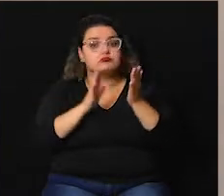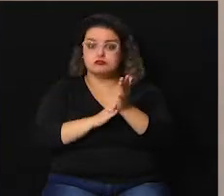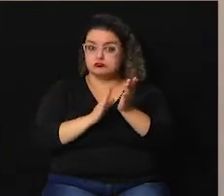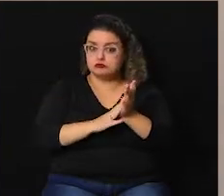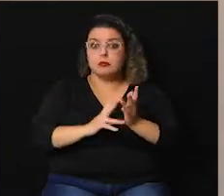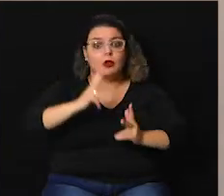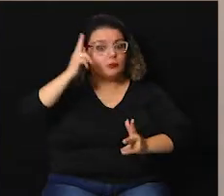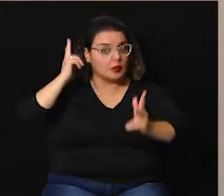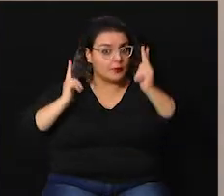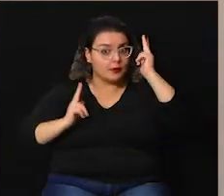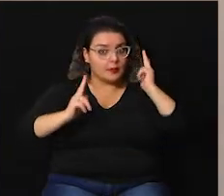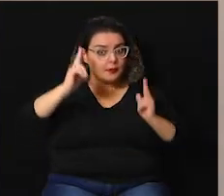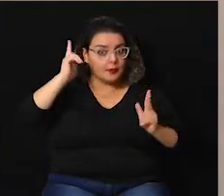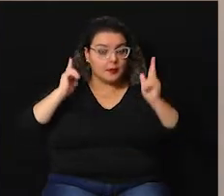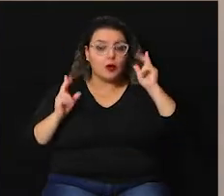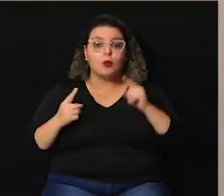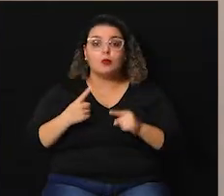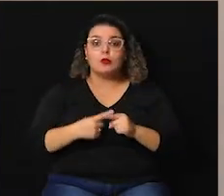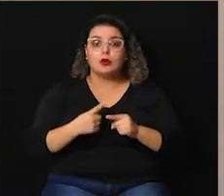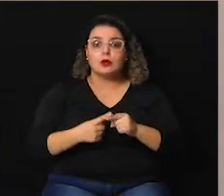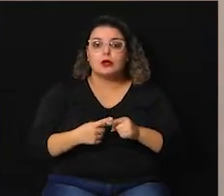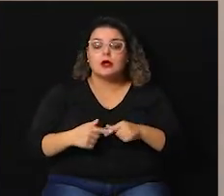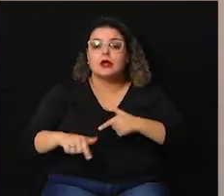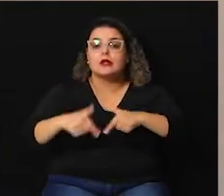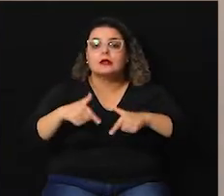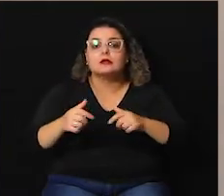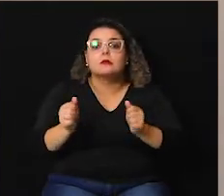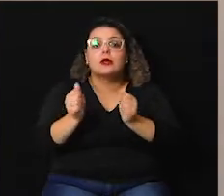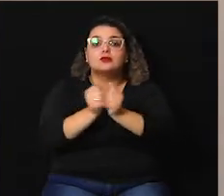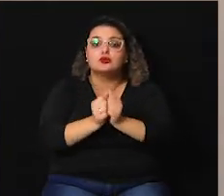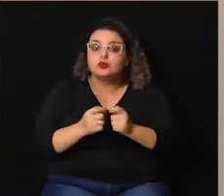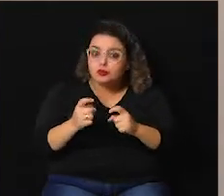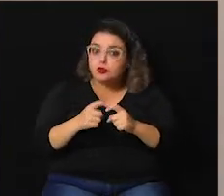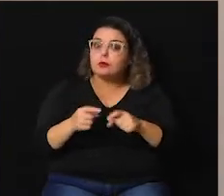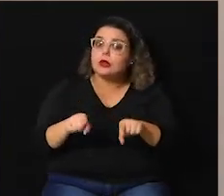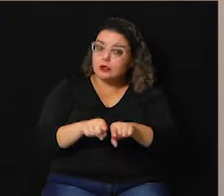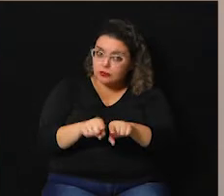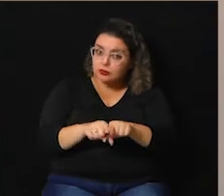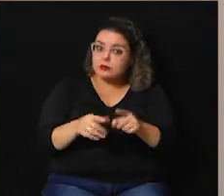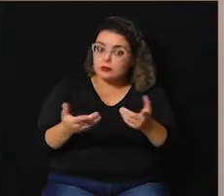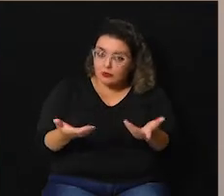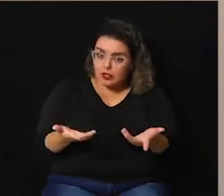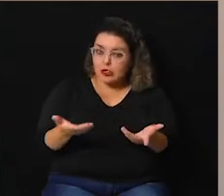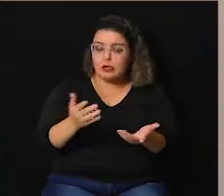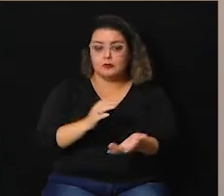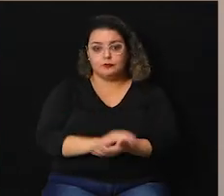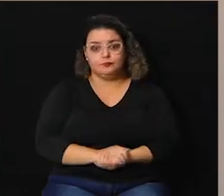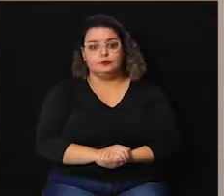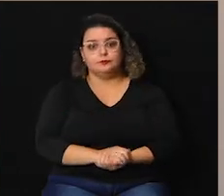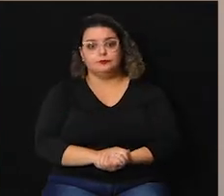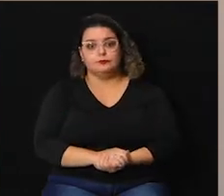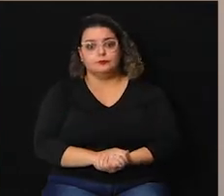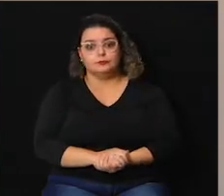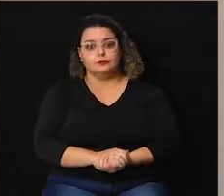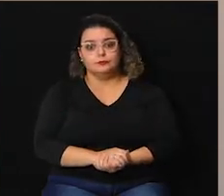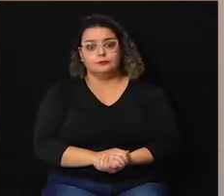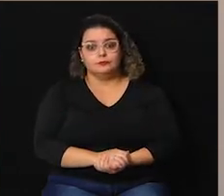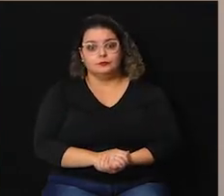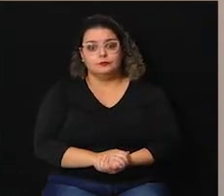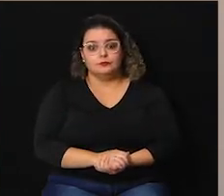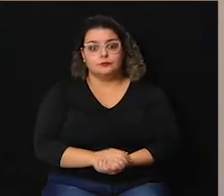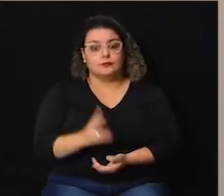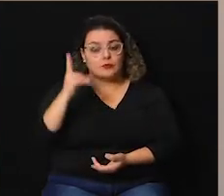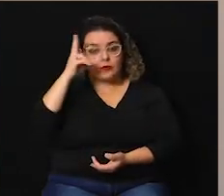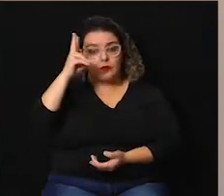elogio aos cabeleireiros, porque ele trabalha em conjunto com o médico também. Isso é uma questão de história.